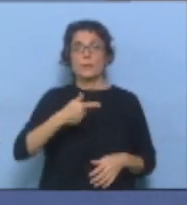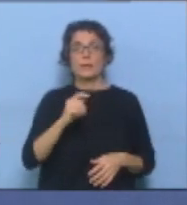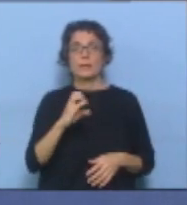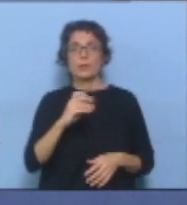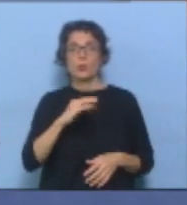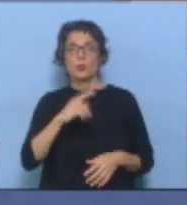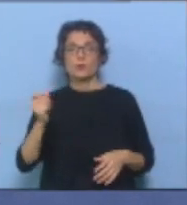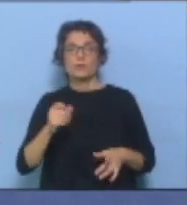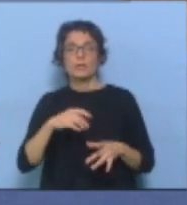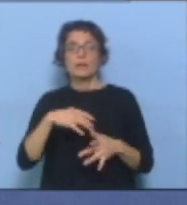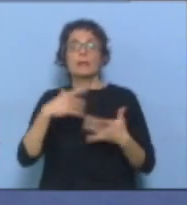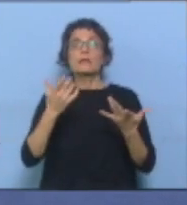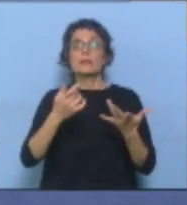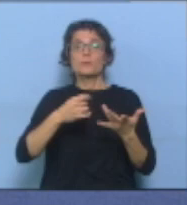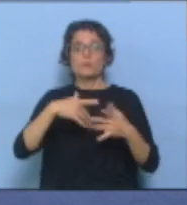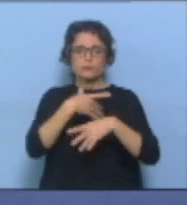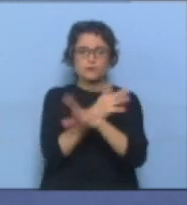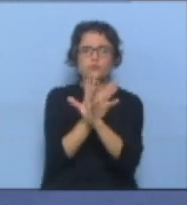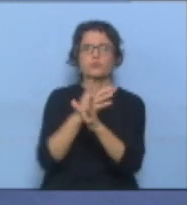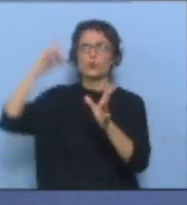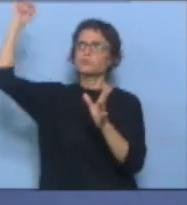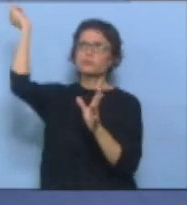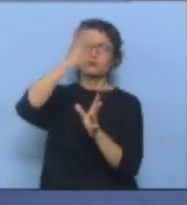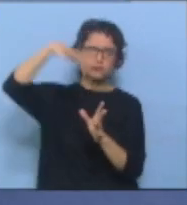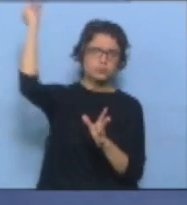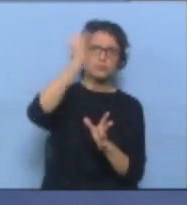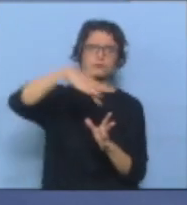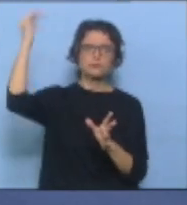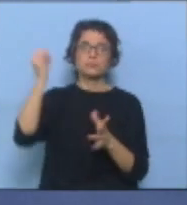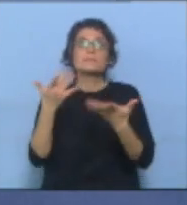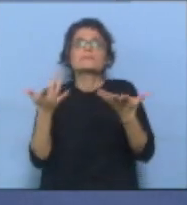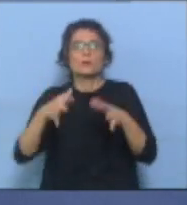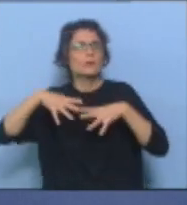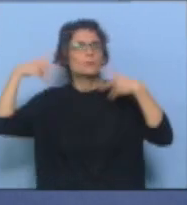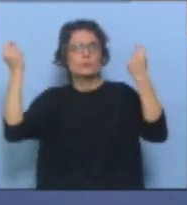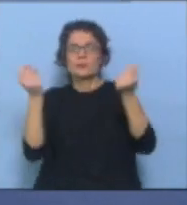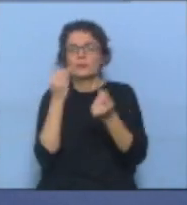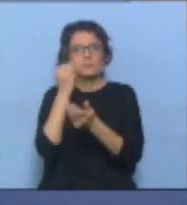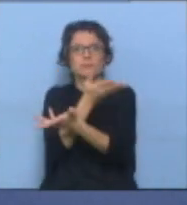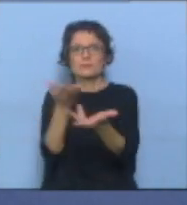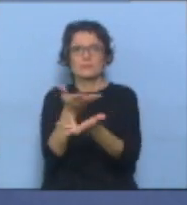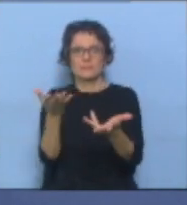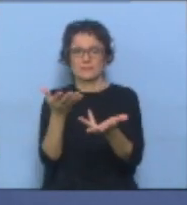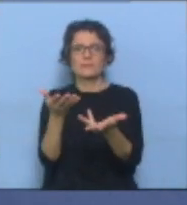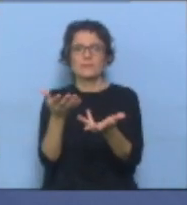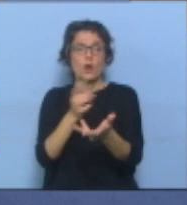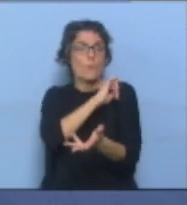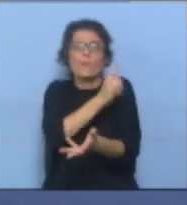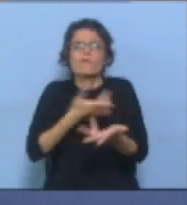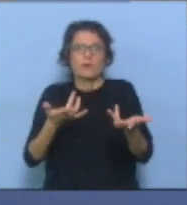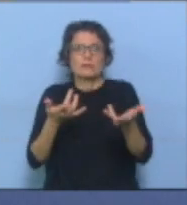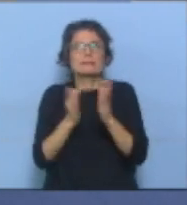fogo, é pomba, O Espírito Santo não é nada disso. O Espírito Santo é Deus. É Deus. É a força de Deus que está em nós,